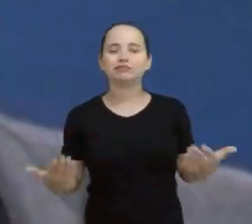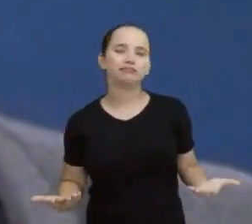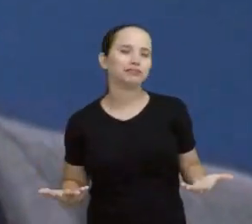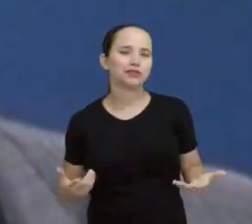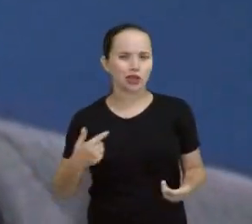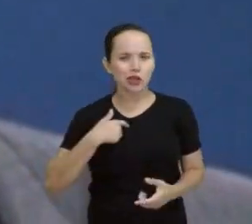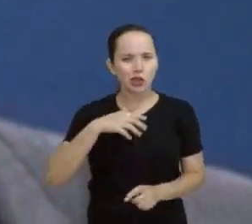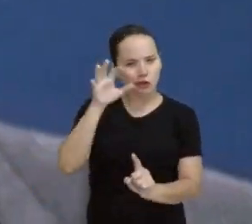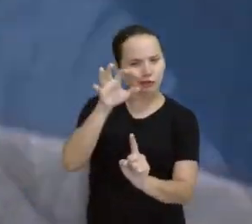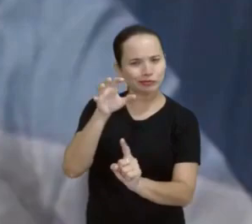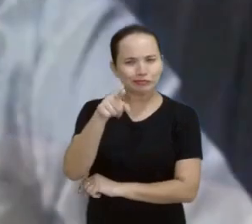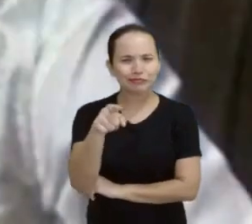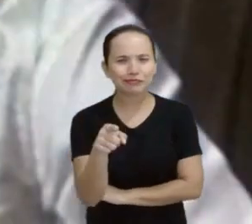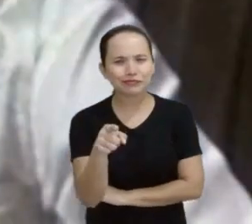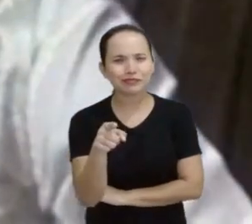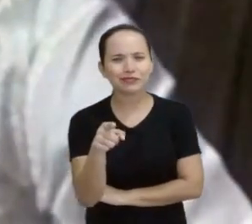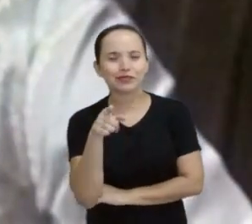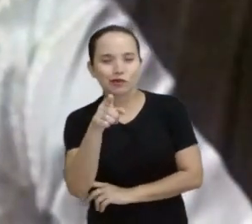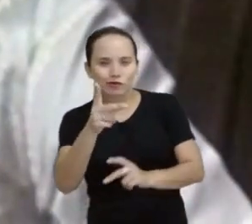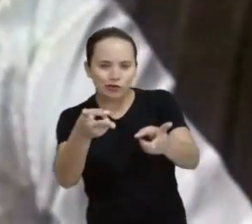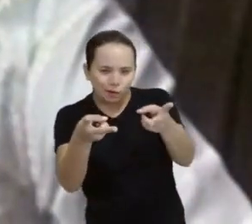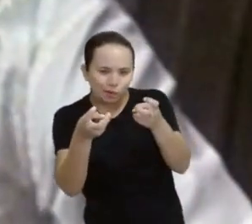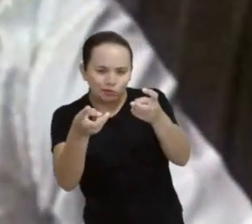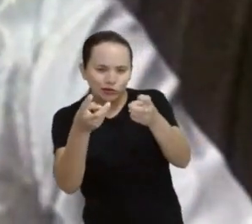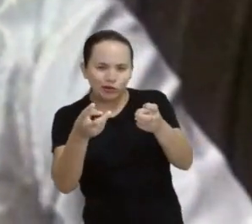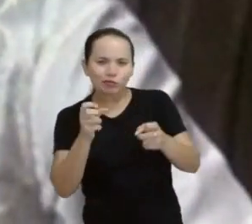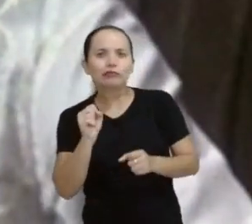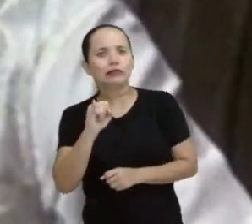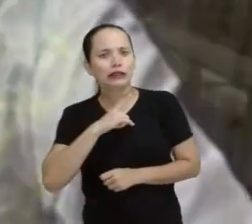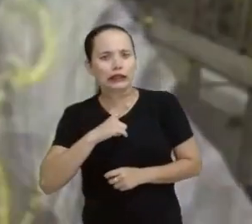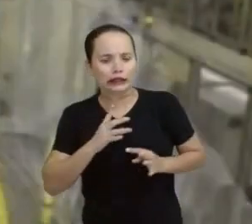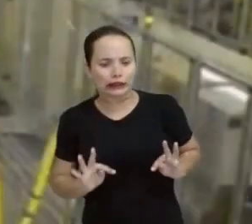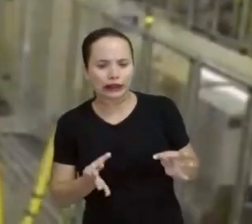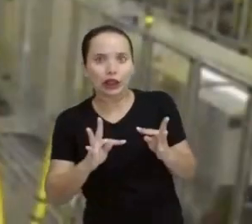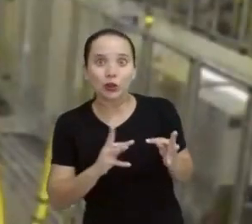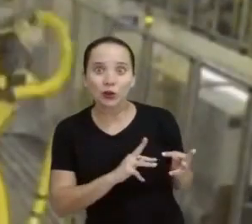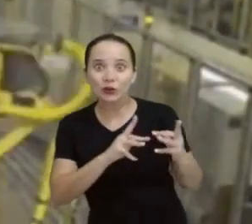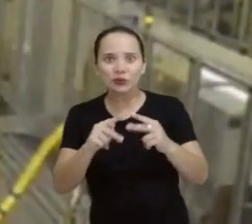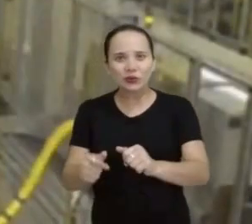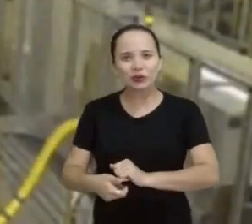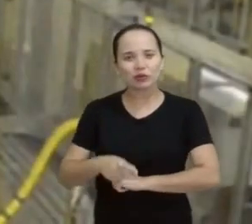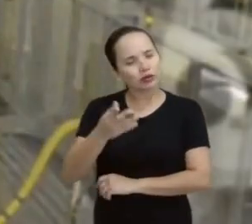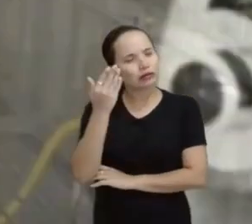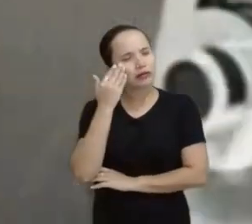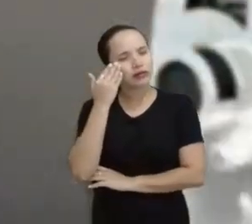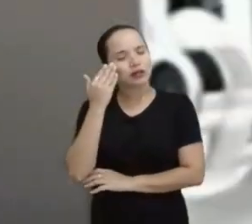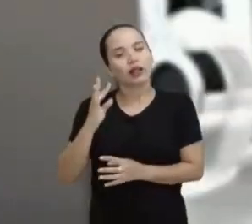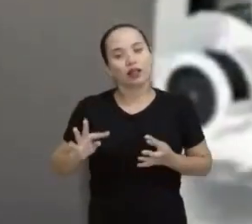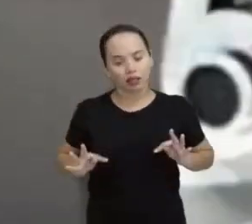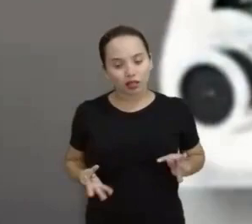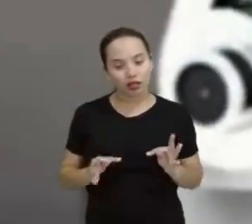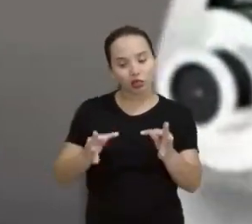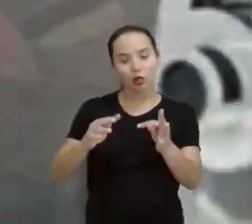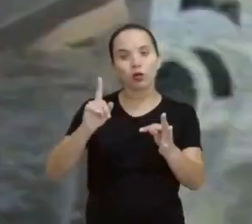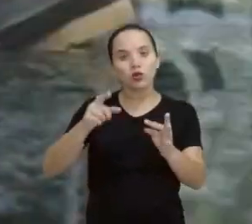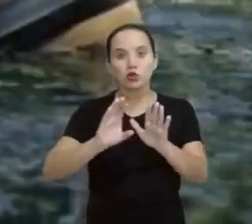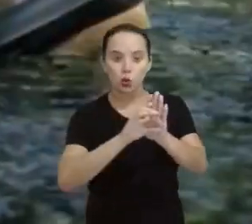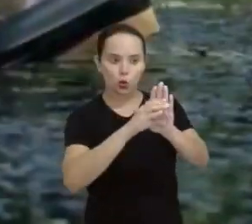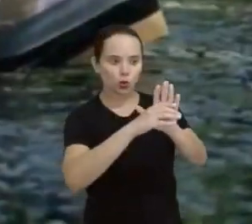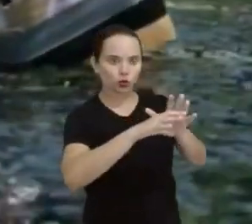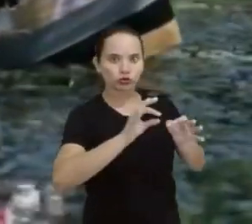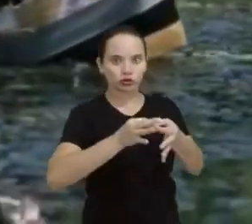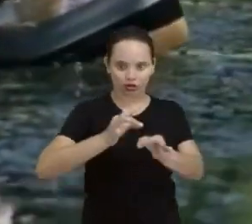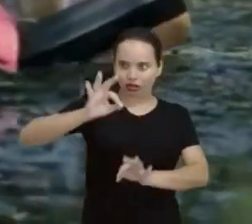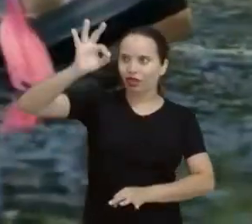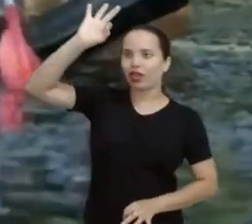convenci de que para perceber a tecnologia não precisa muito? Entenda que a tecnologia é um conceito muito amplo e não